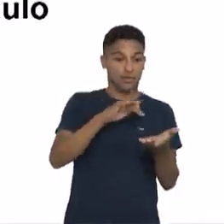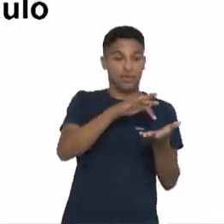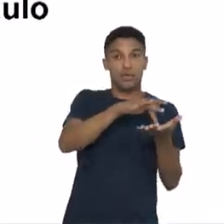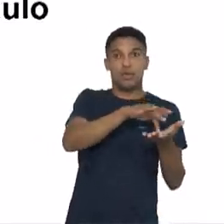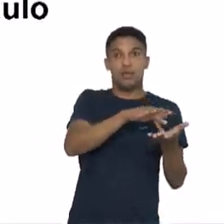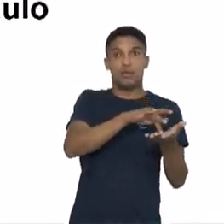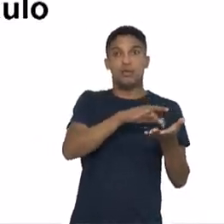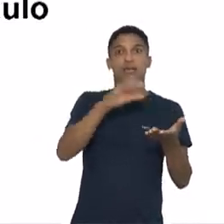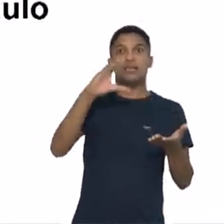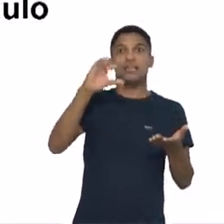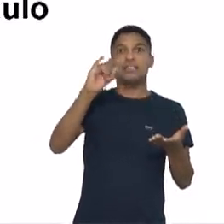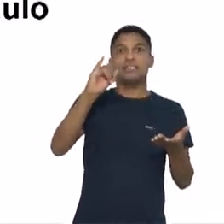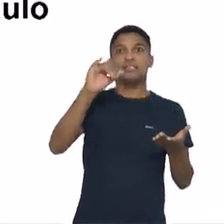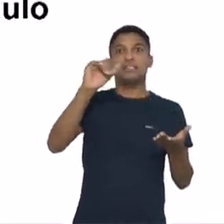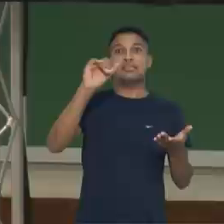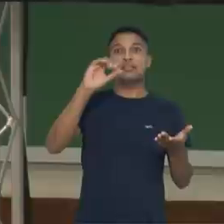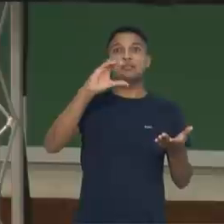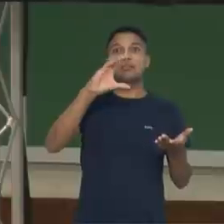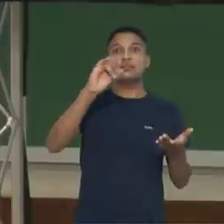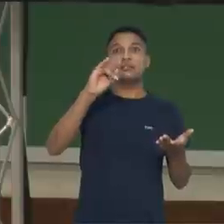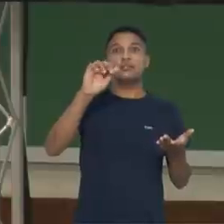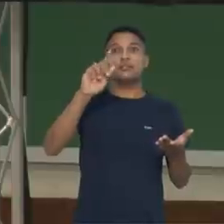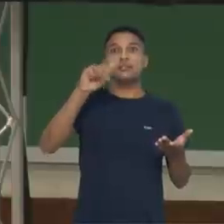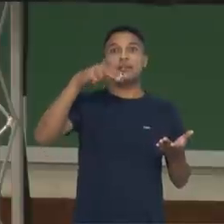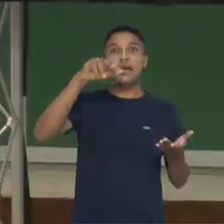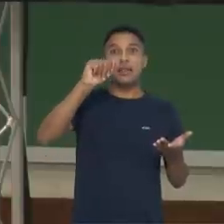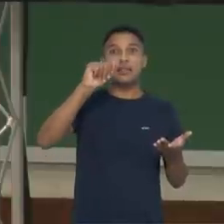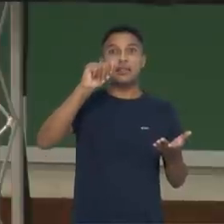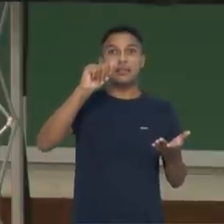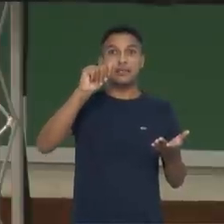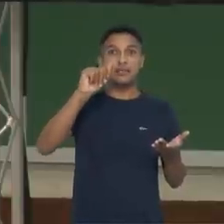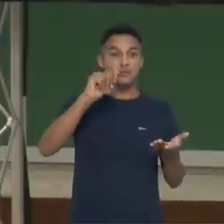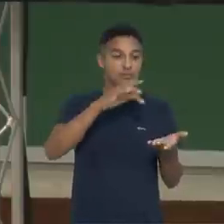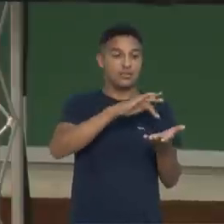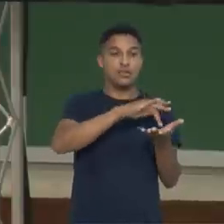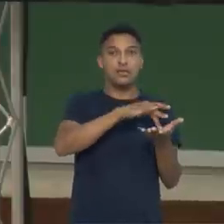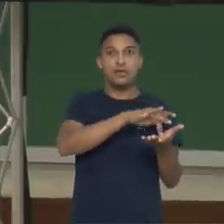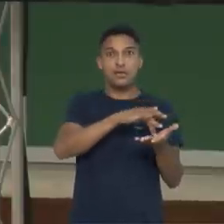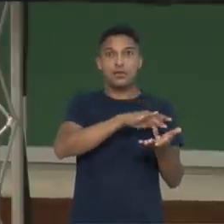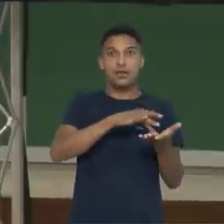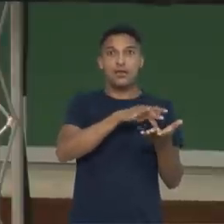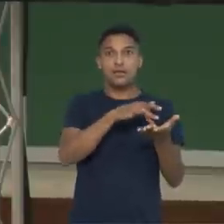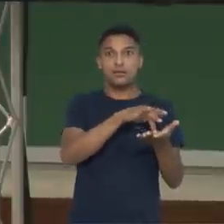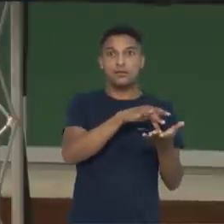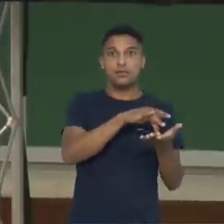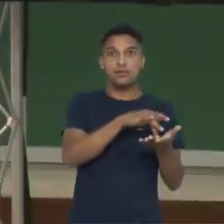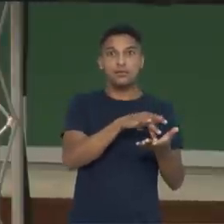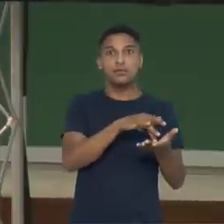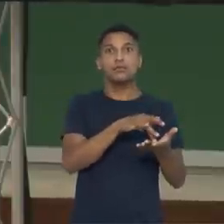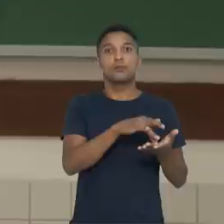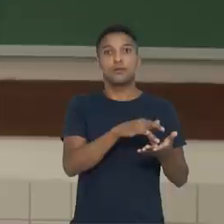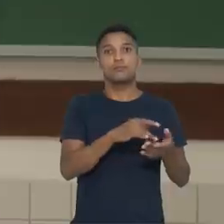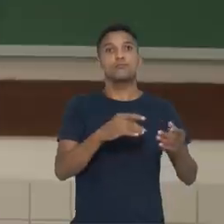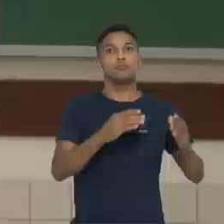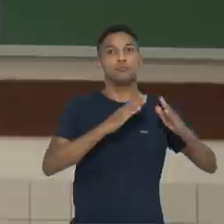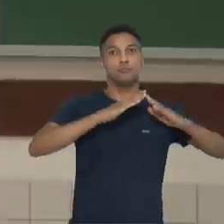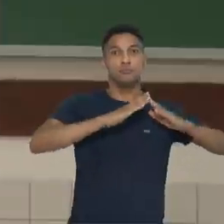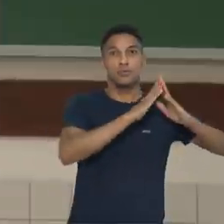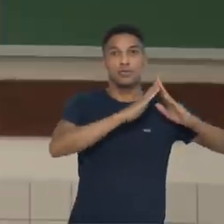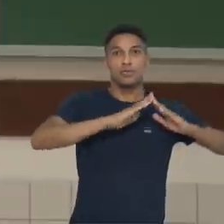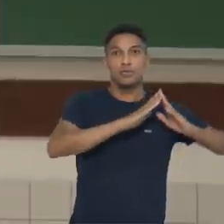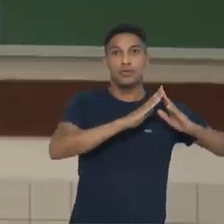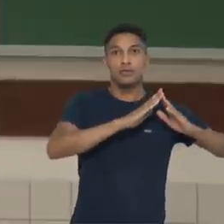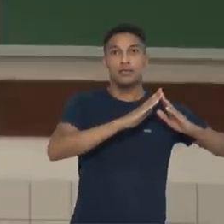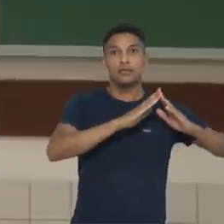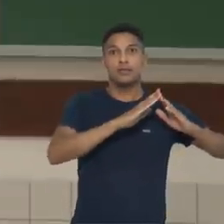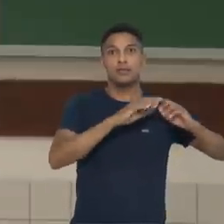uma obra que está no Museu de São Paulo. Os ciganos também são muito importantes porque eles também viajavam,